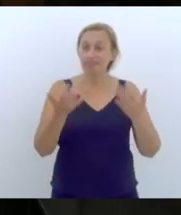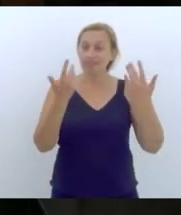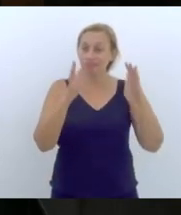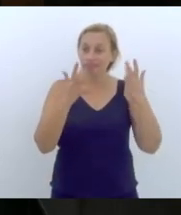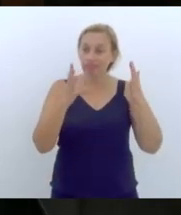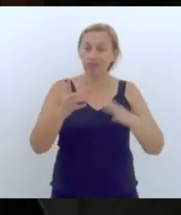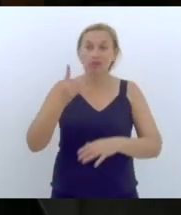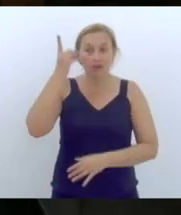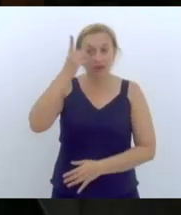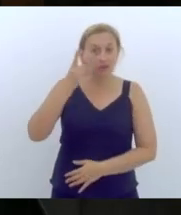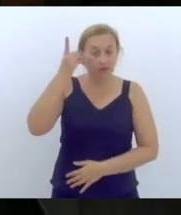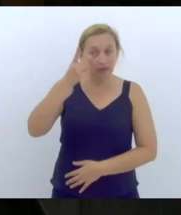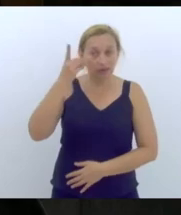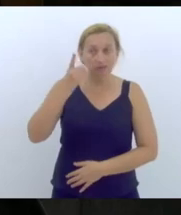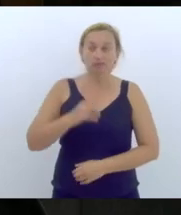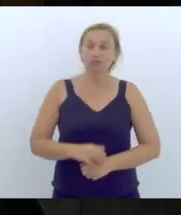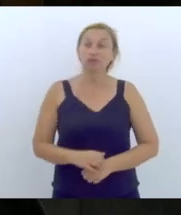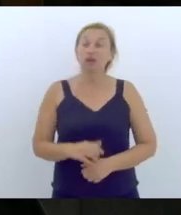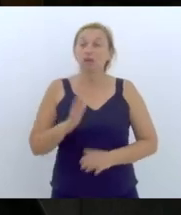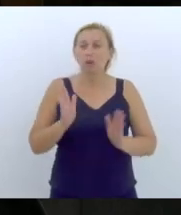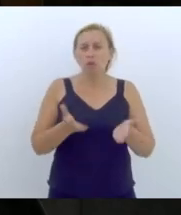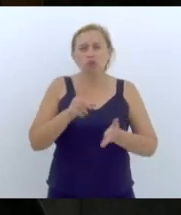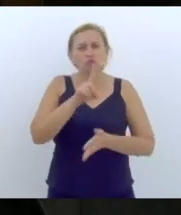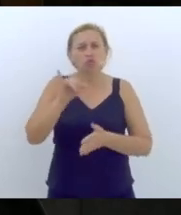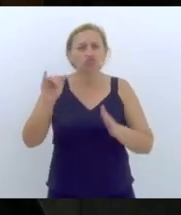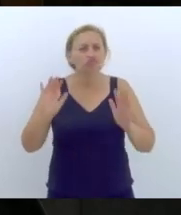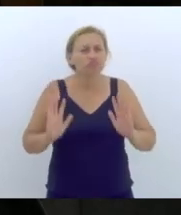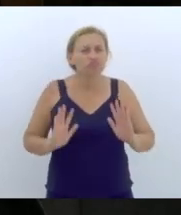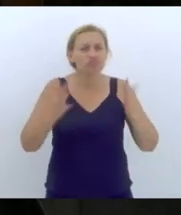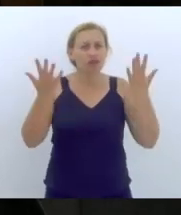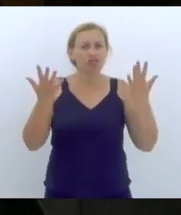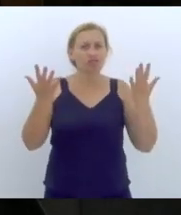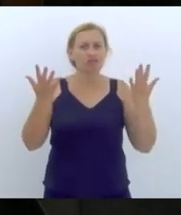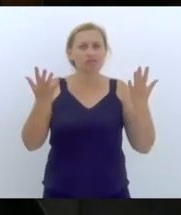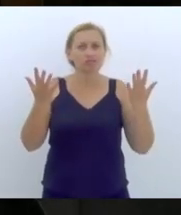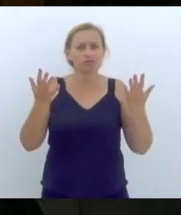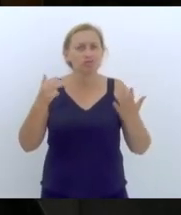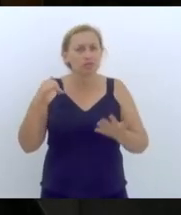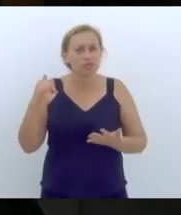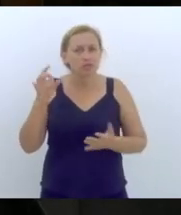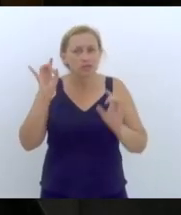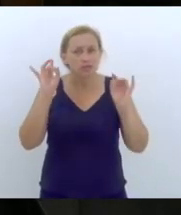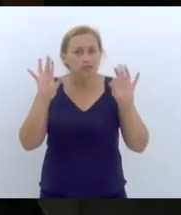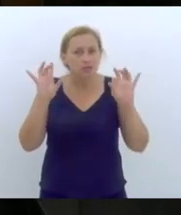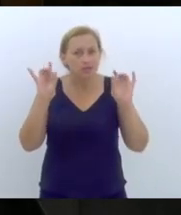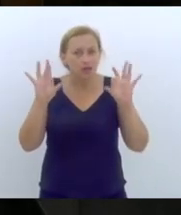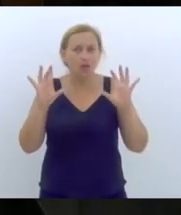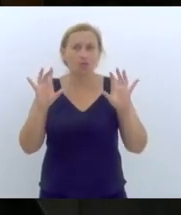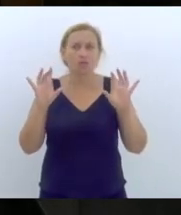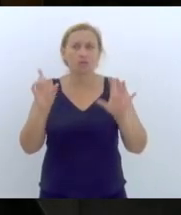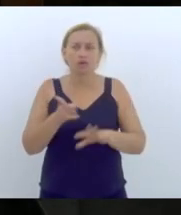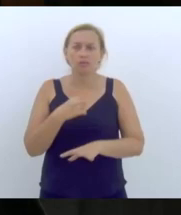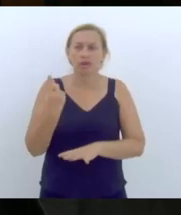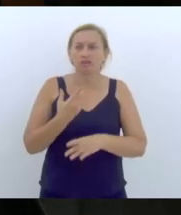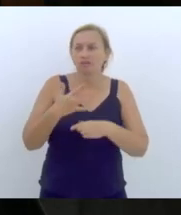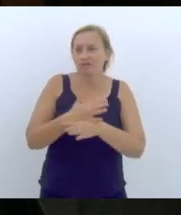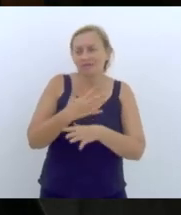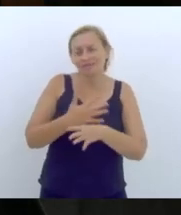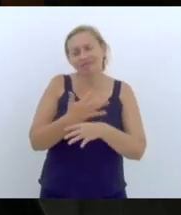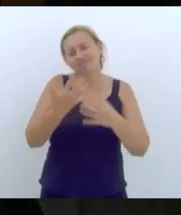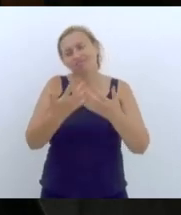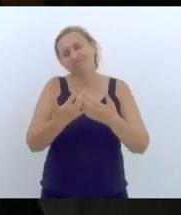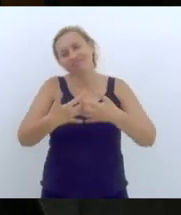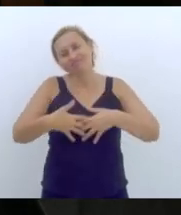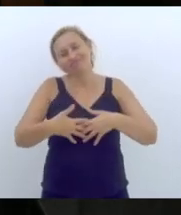os demais deputados. Mas hoje é um dia de festa. Hoje é um dia muito especial para a nossa cidade de